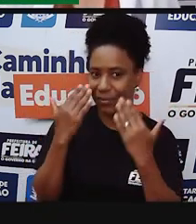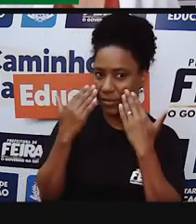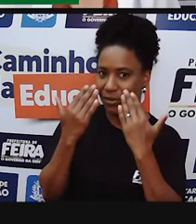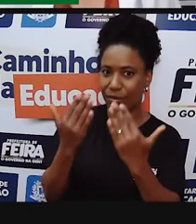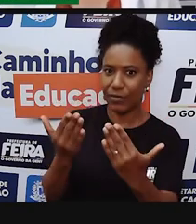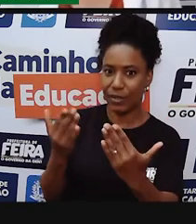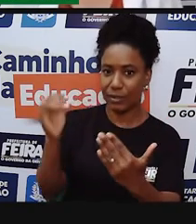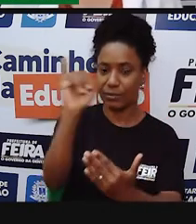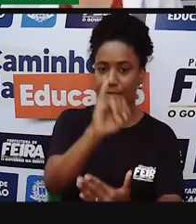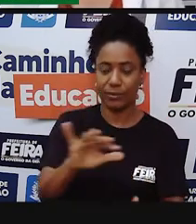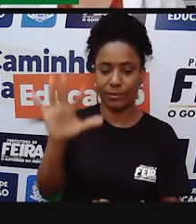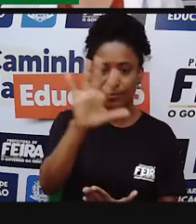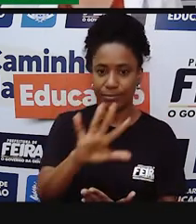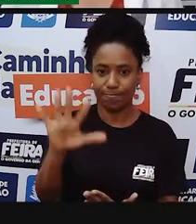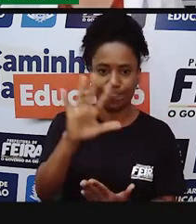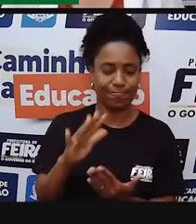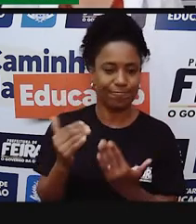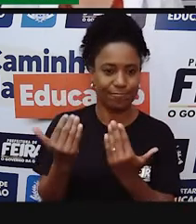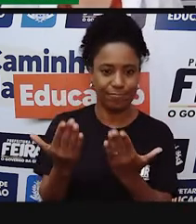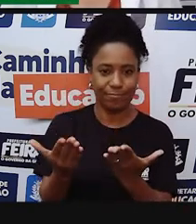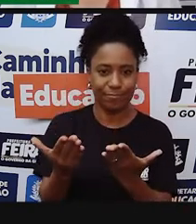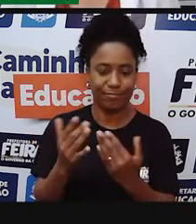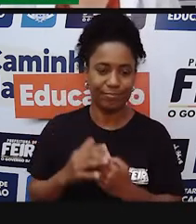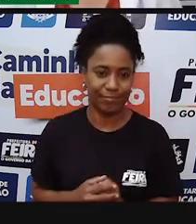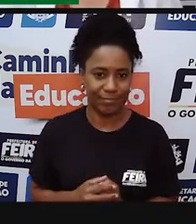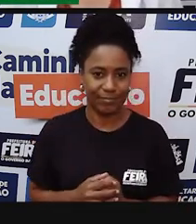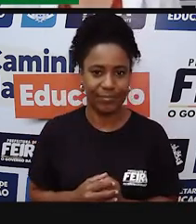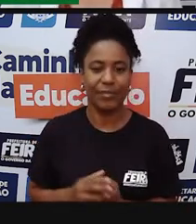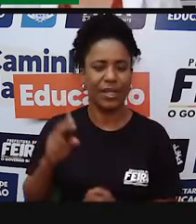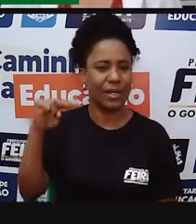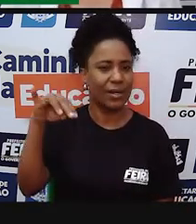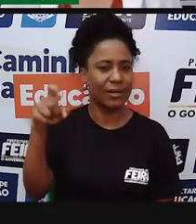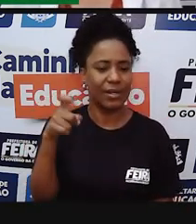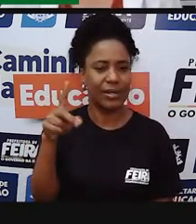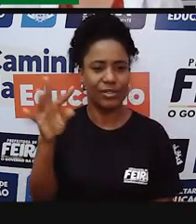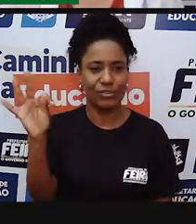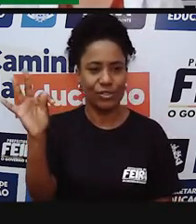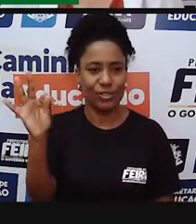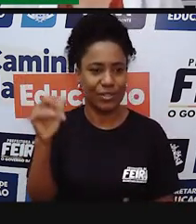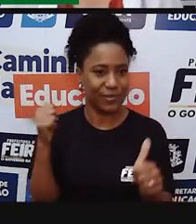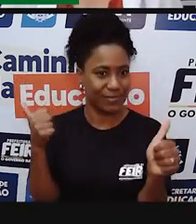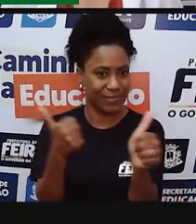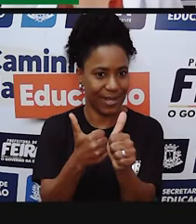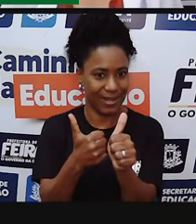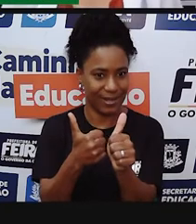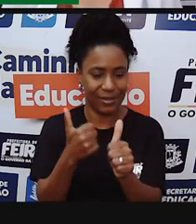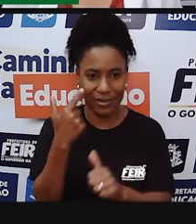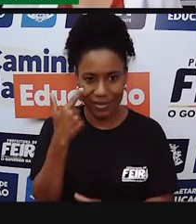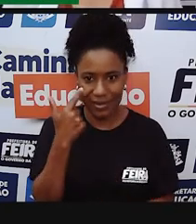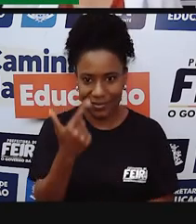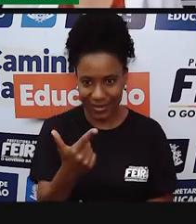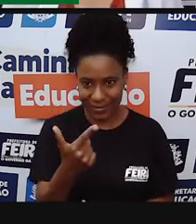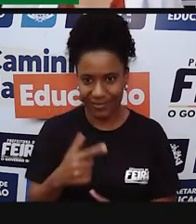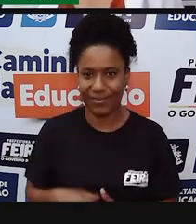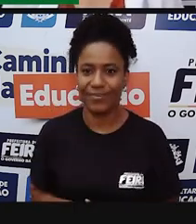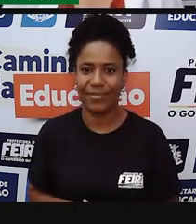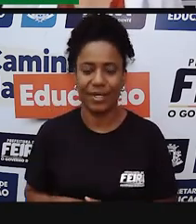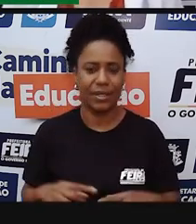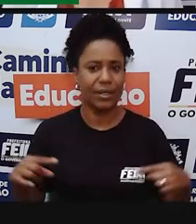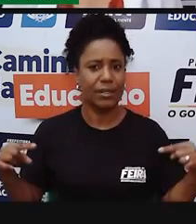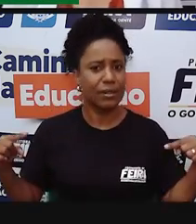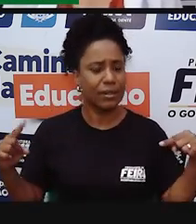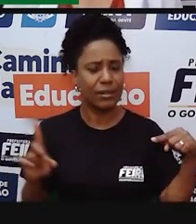que está espelhada na tela nextion perto de mim ok vejam que eu coloquei a seta